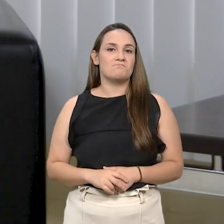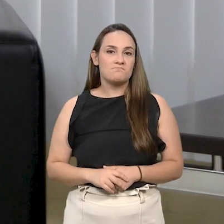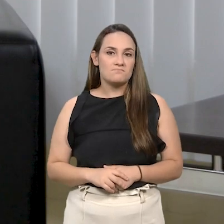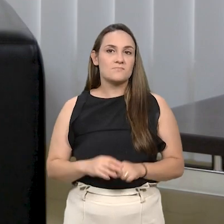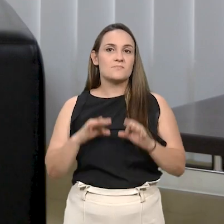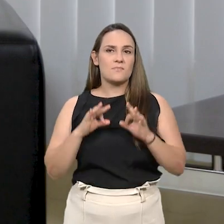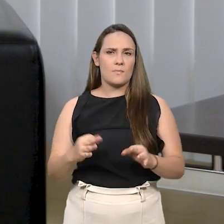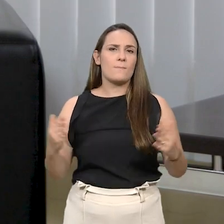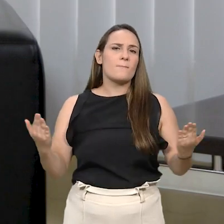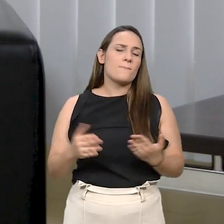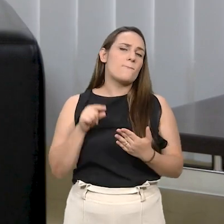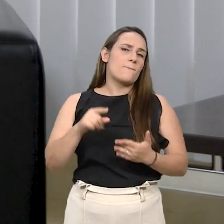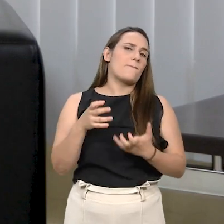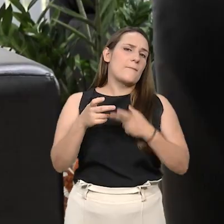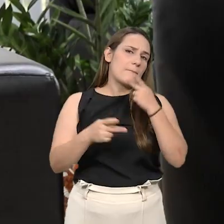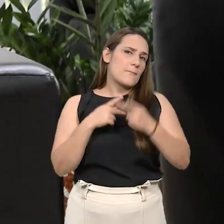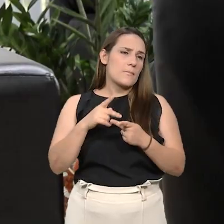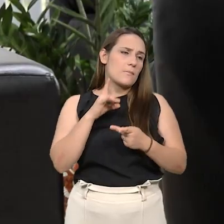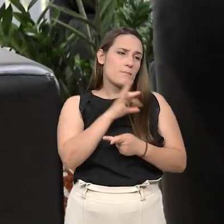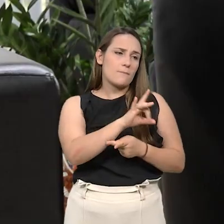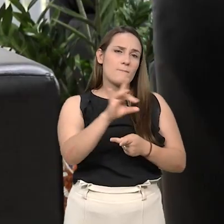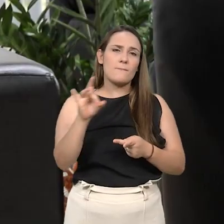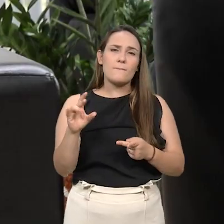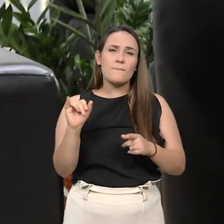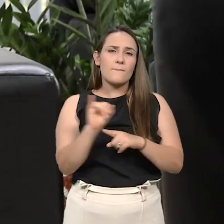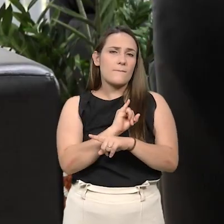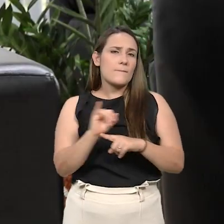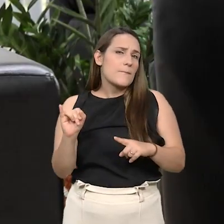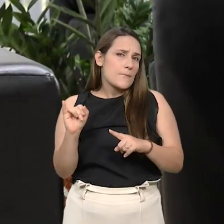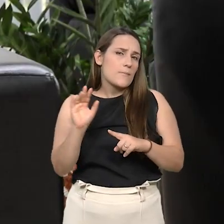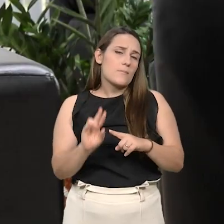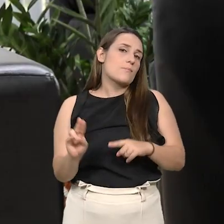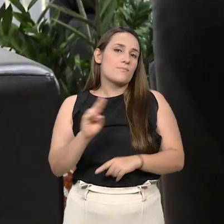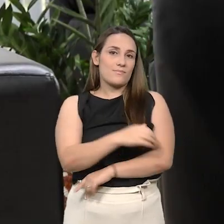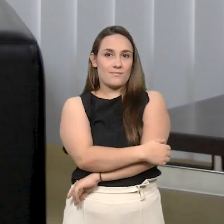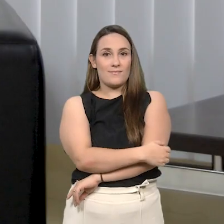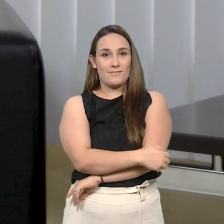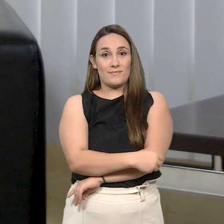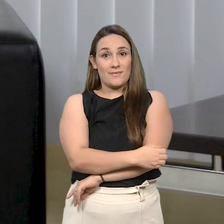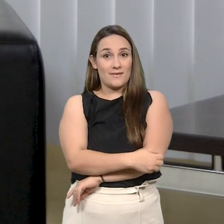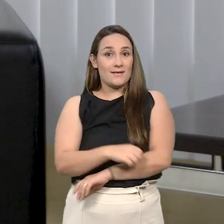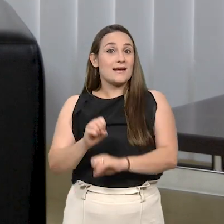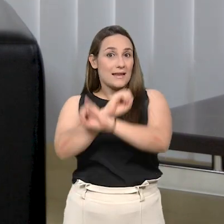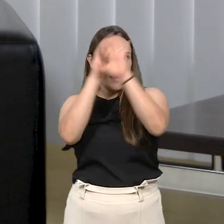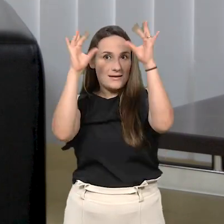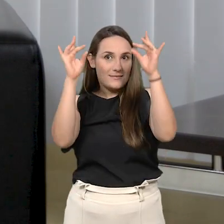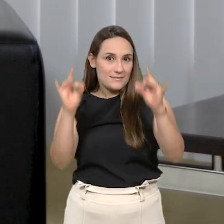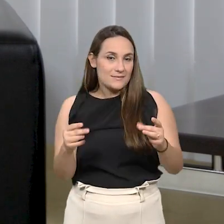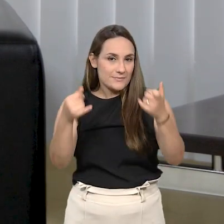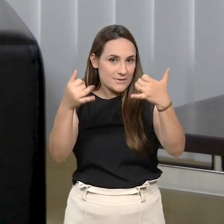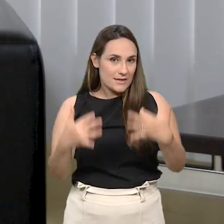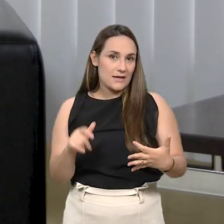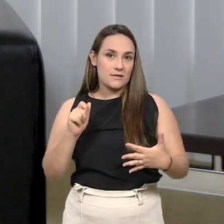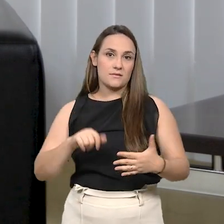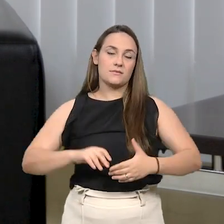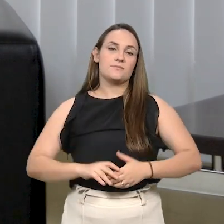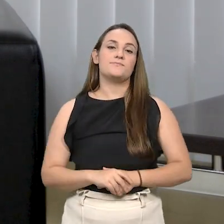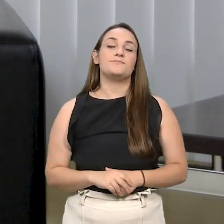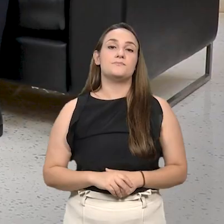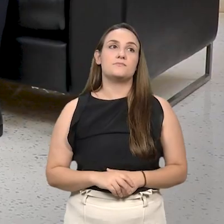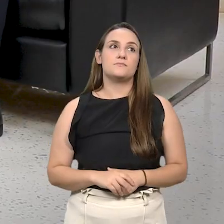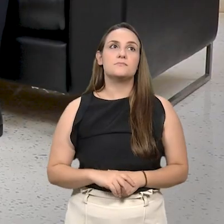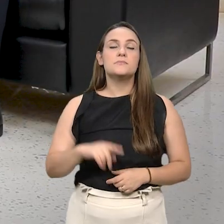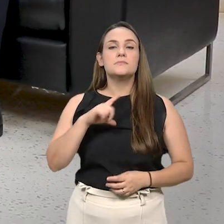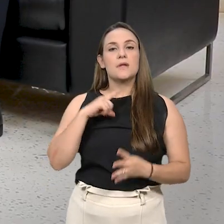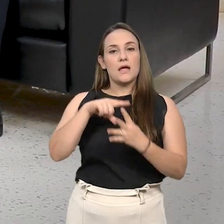queria falar sobre cada um desses instrumentos para a gente lançar clareza aqui também. Sim, vamos lá. Na verdade,